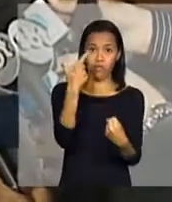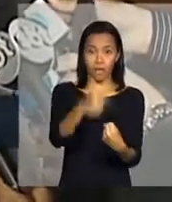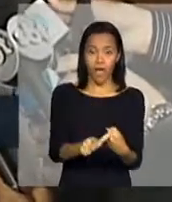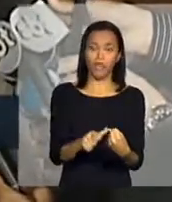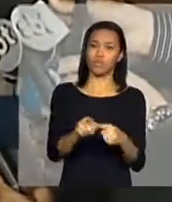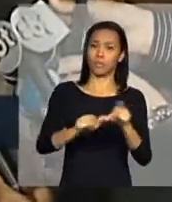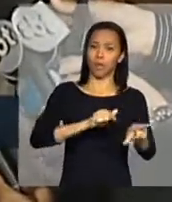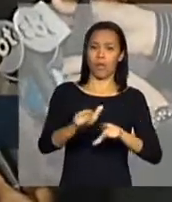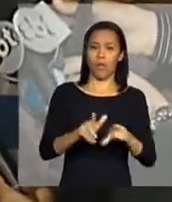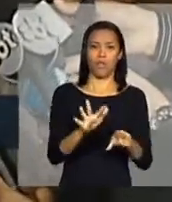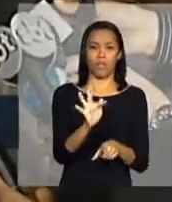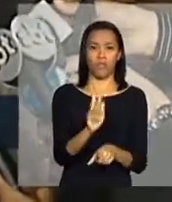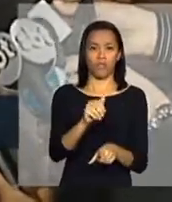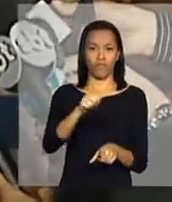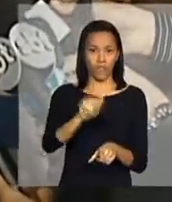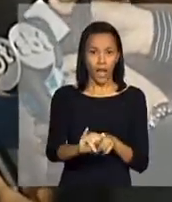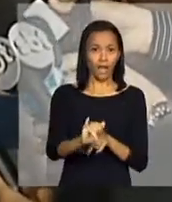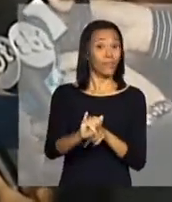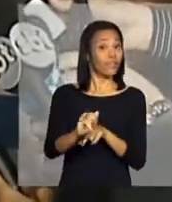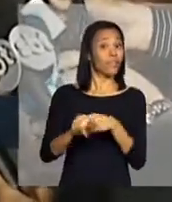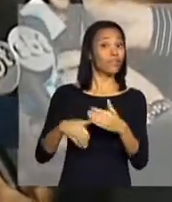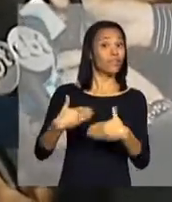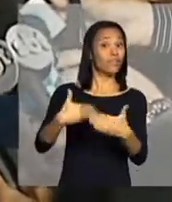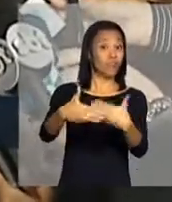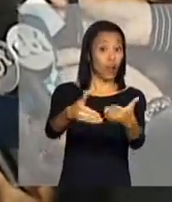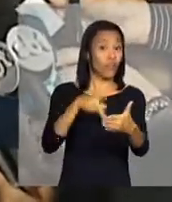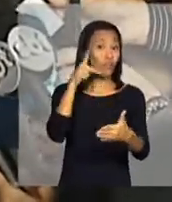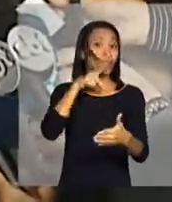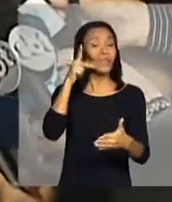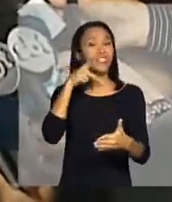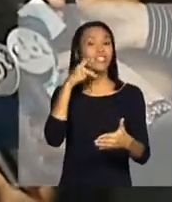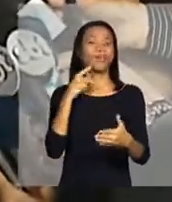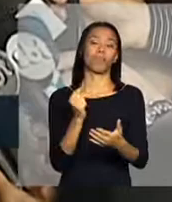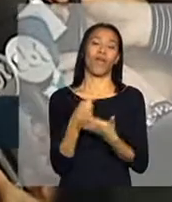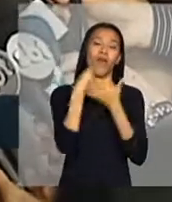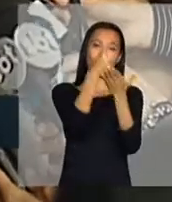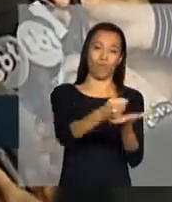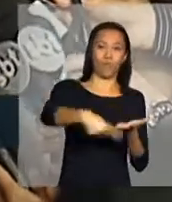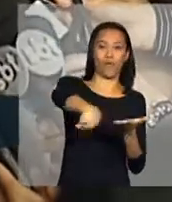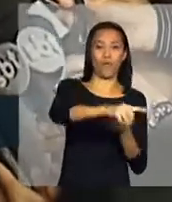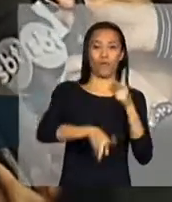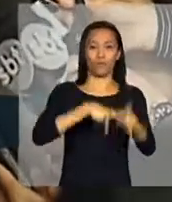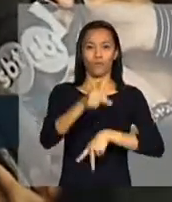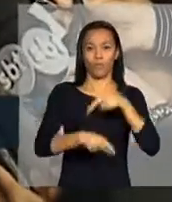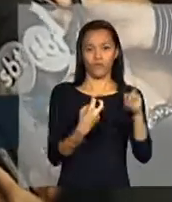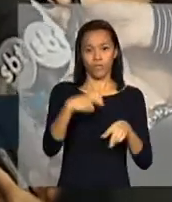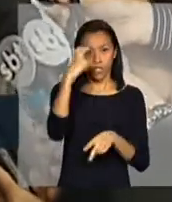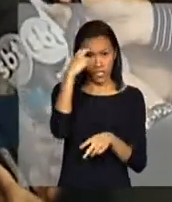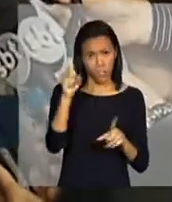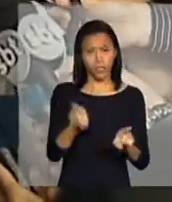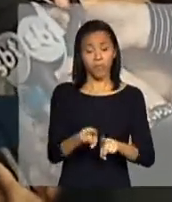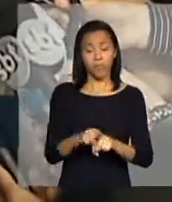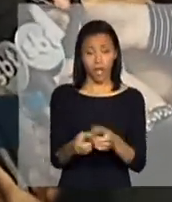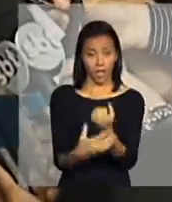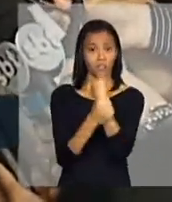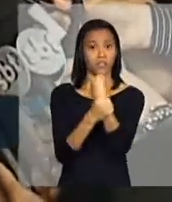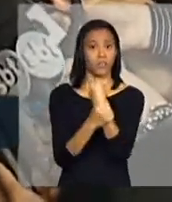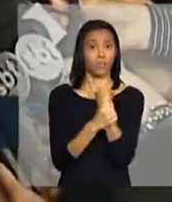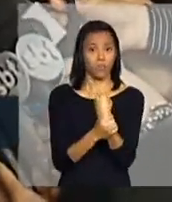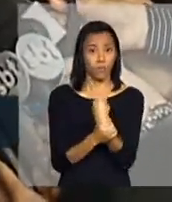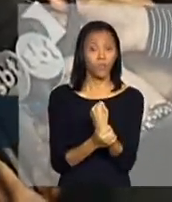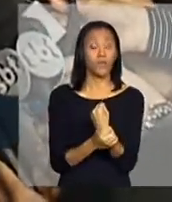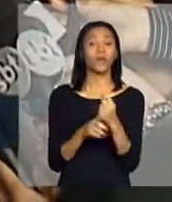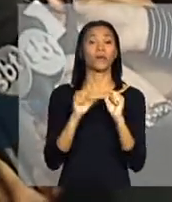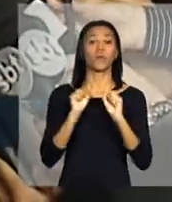que desenvolve políticas no plano da defesa dos povos indígenas e garanta estruturalmente um